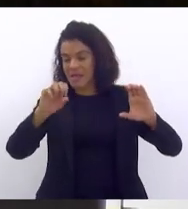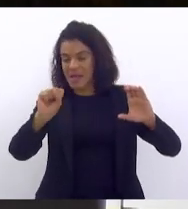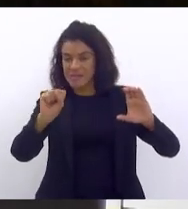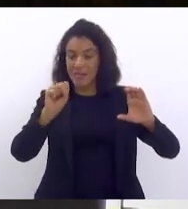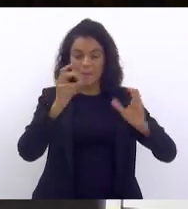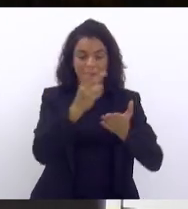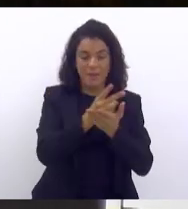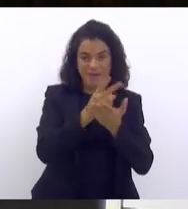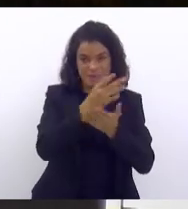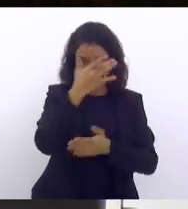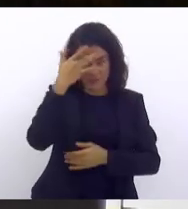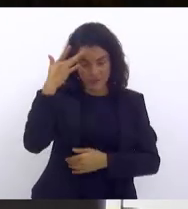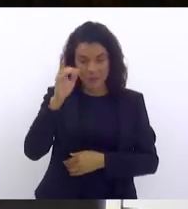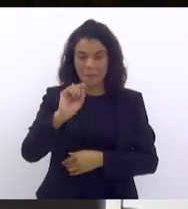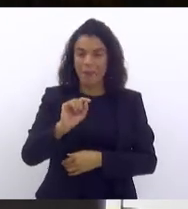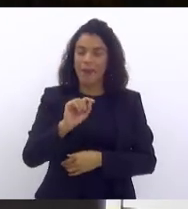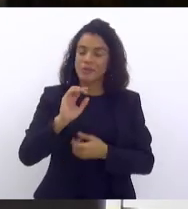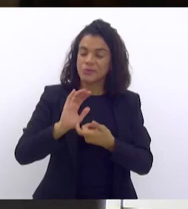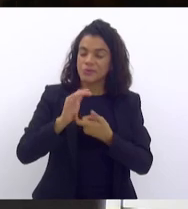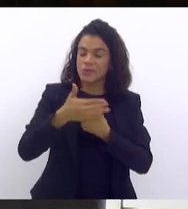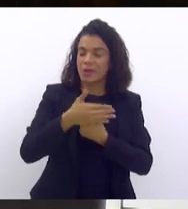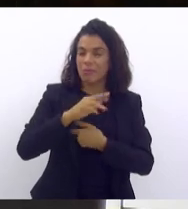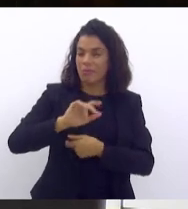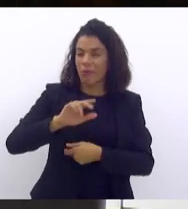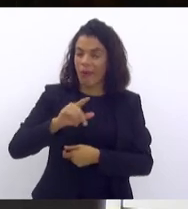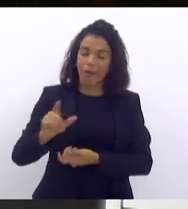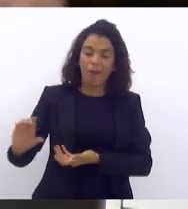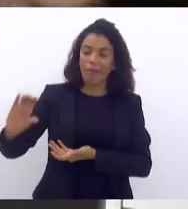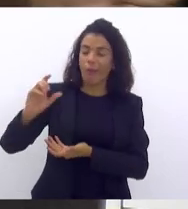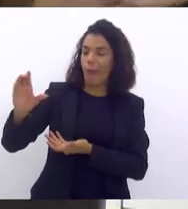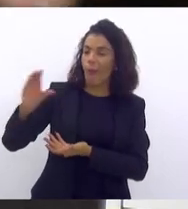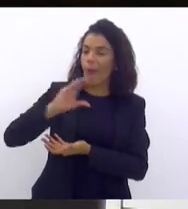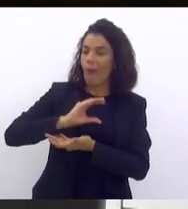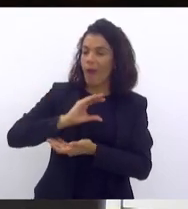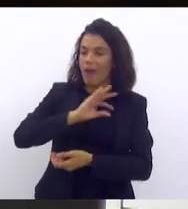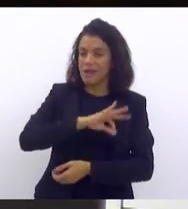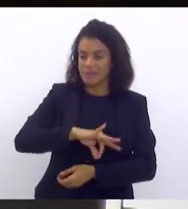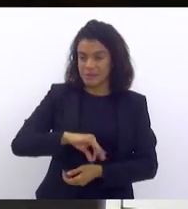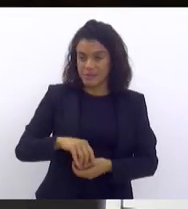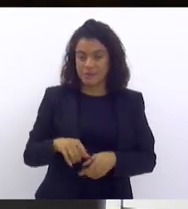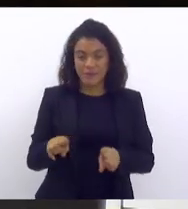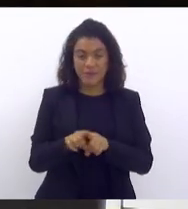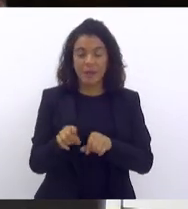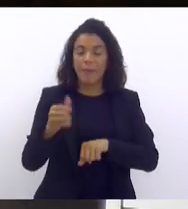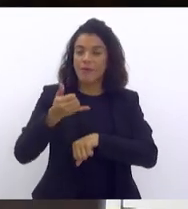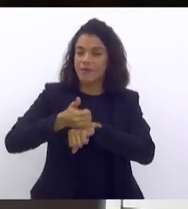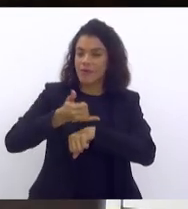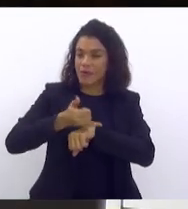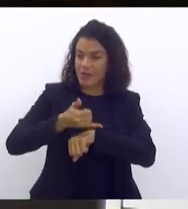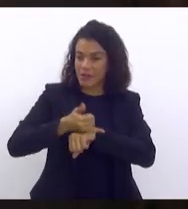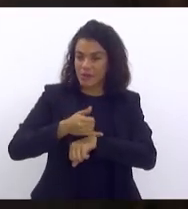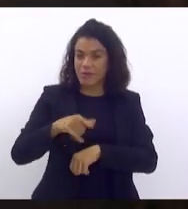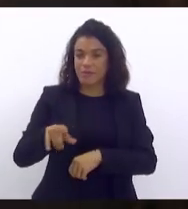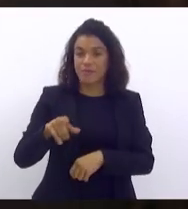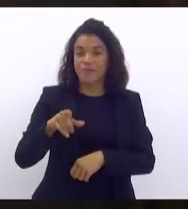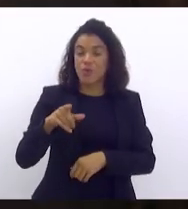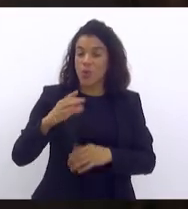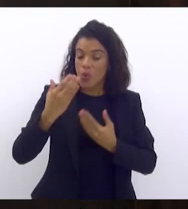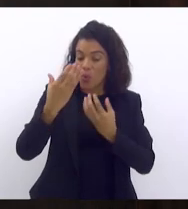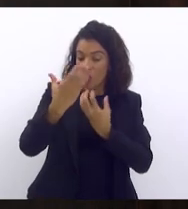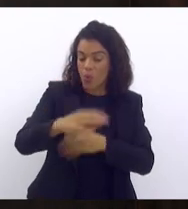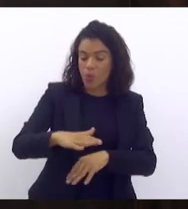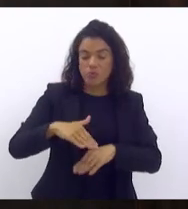mas a nomenclatura não é, e aí acaba não recebendo. Isso está ocorrendo também em Volta Redonda. O concurso mais antigo